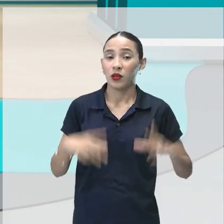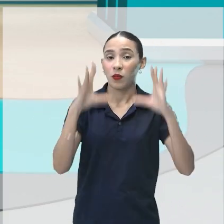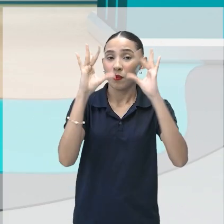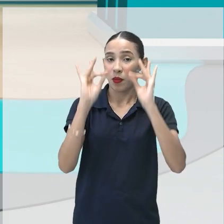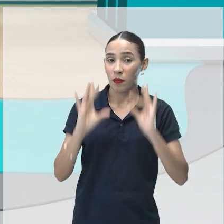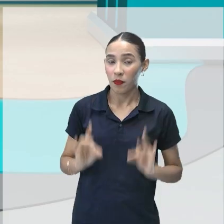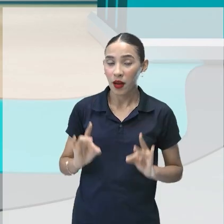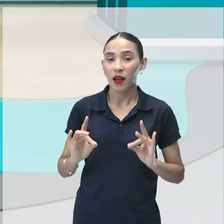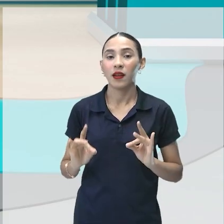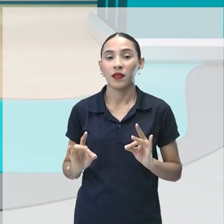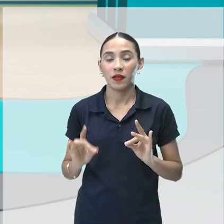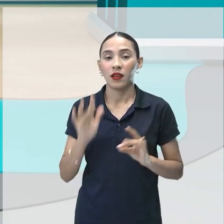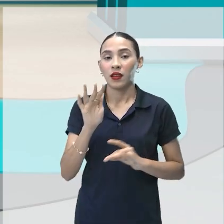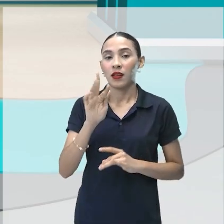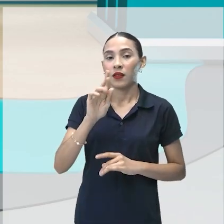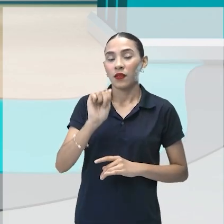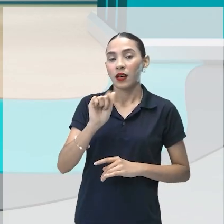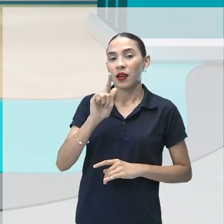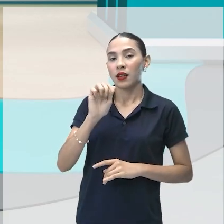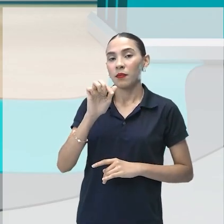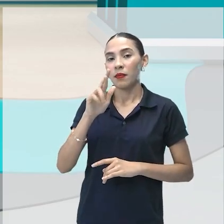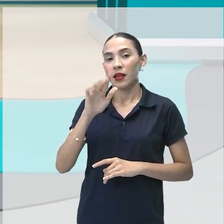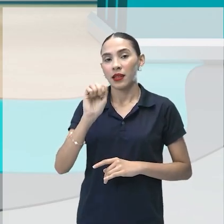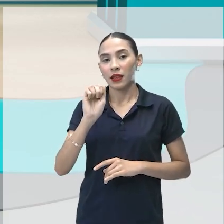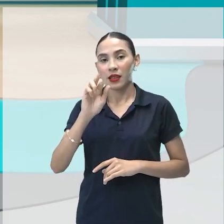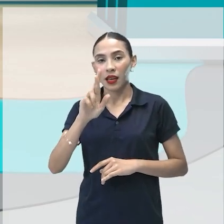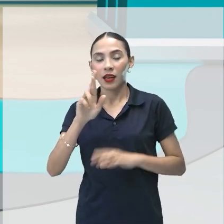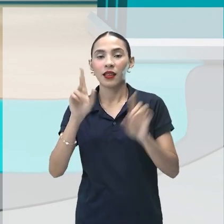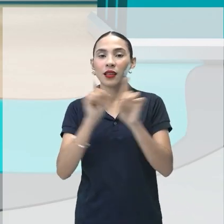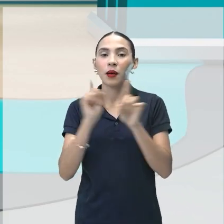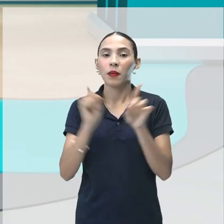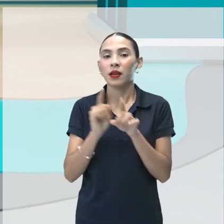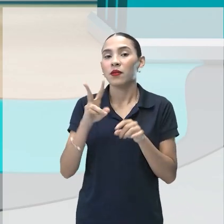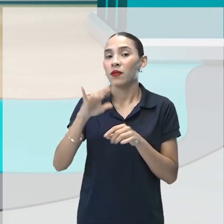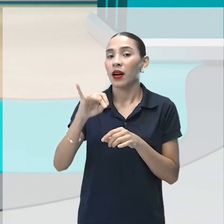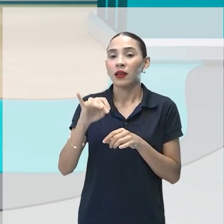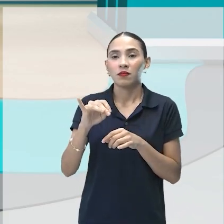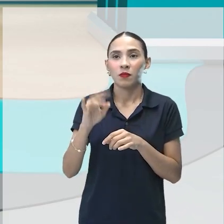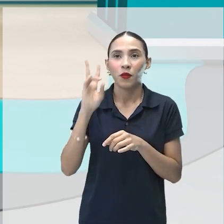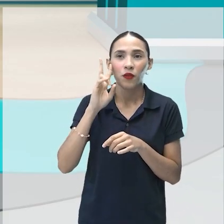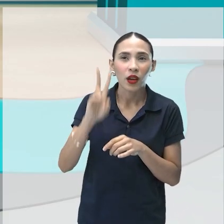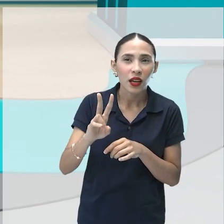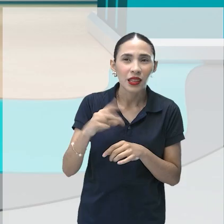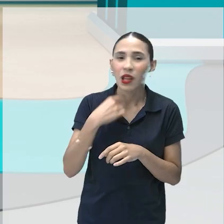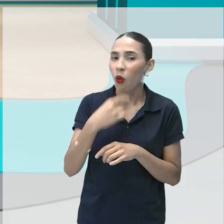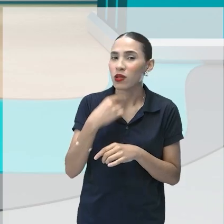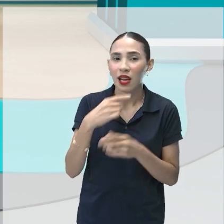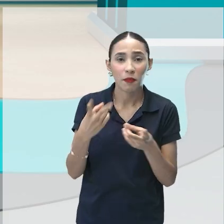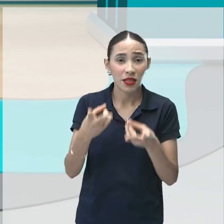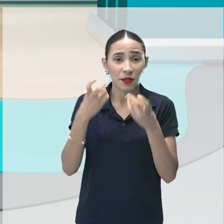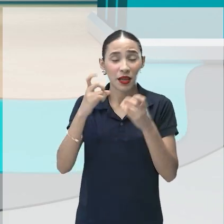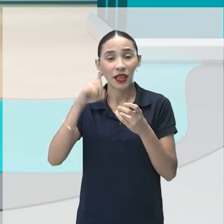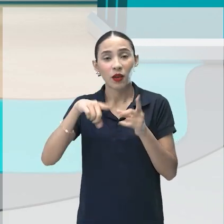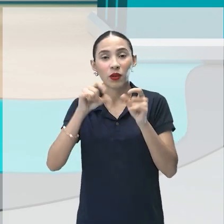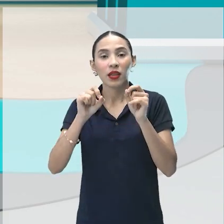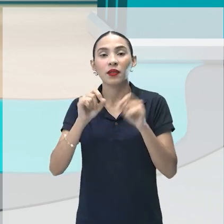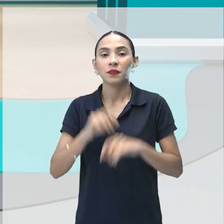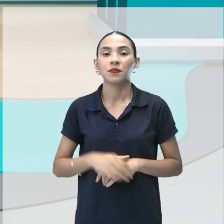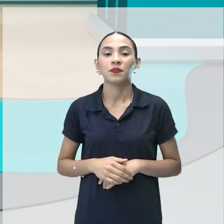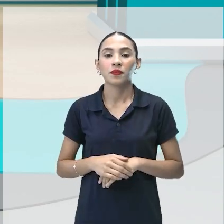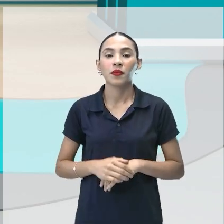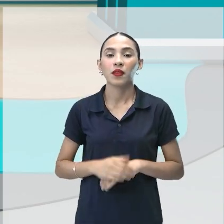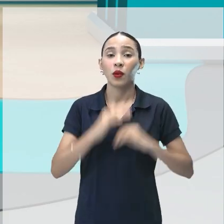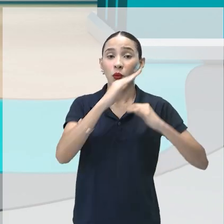dizer, fragmentar, até chegar no momento que eles não vão mais reconhecer essas figuras, que é chamado de quê?